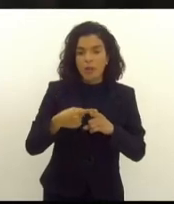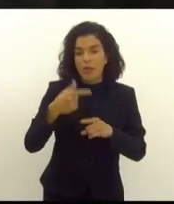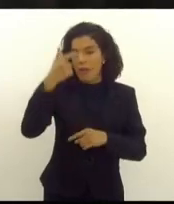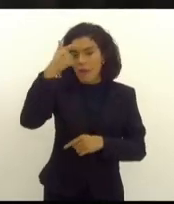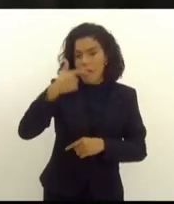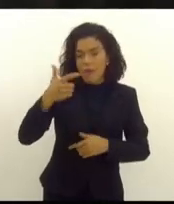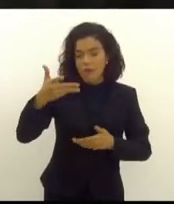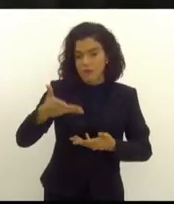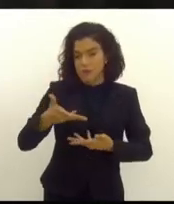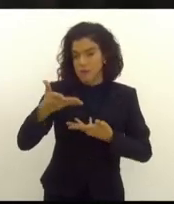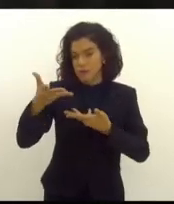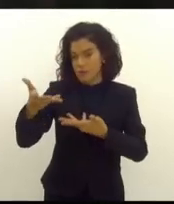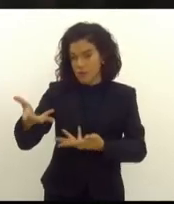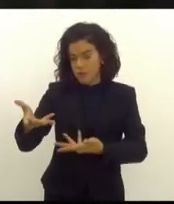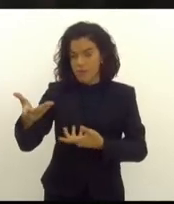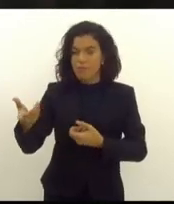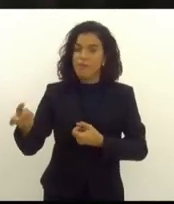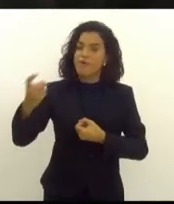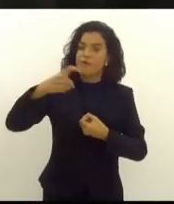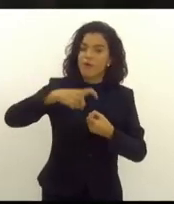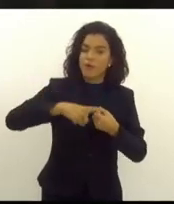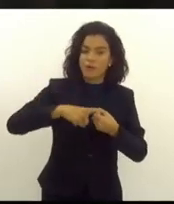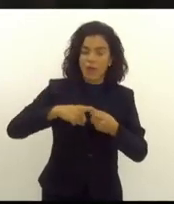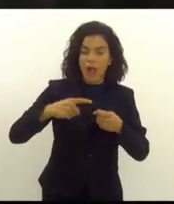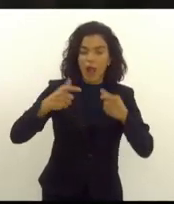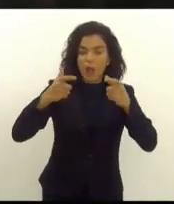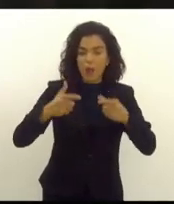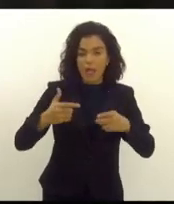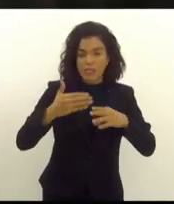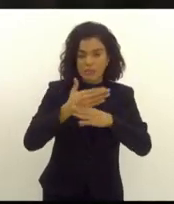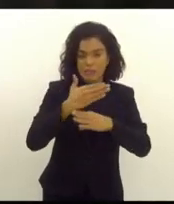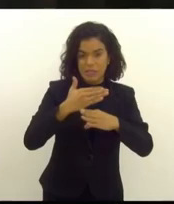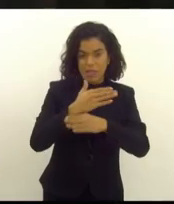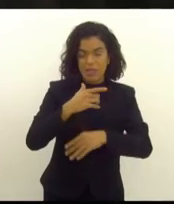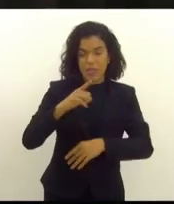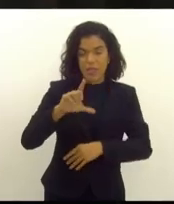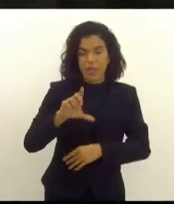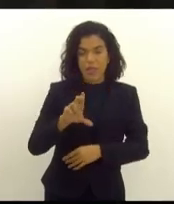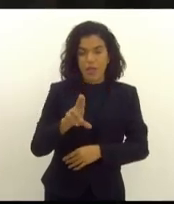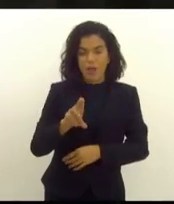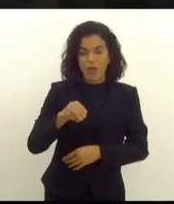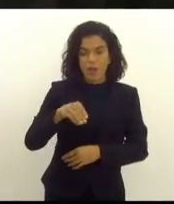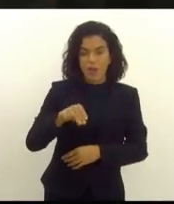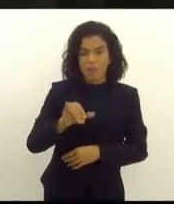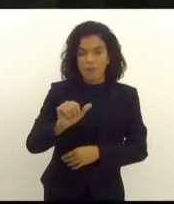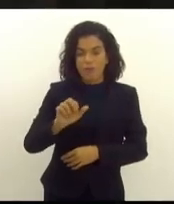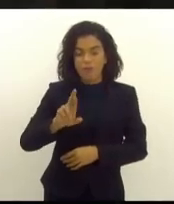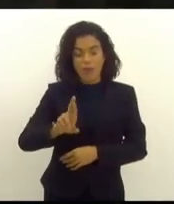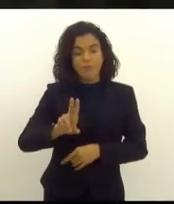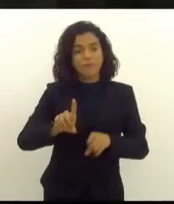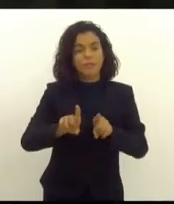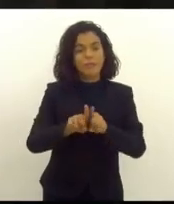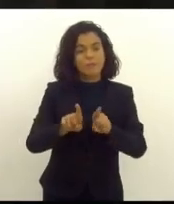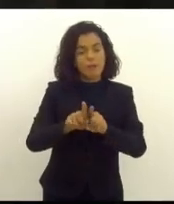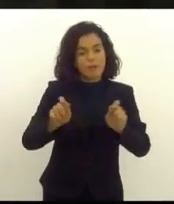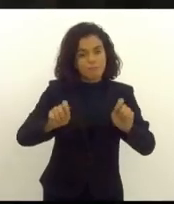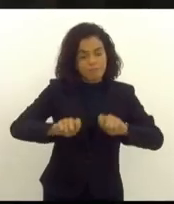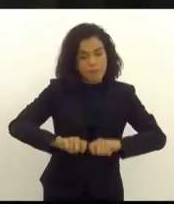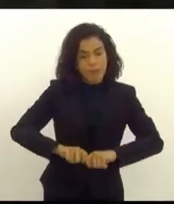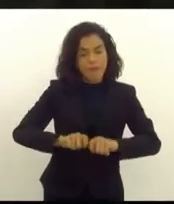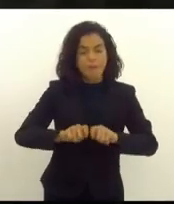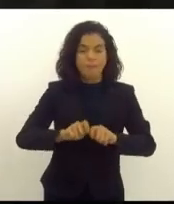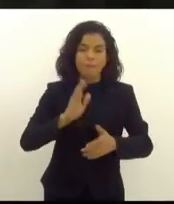convidada para voltar a Lumiar e para que isso possa servir também de elementos para que ele não